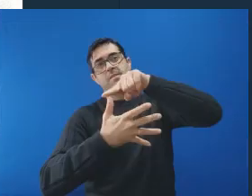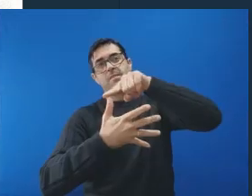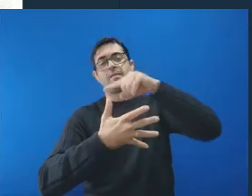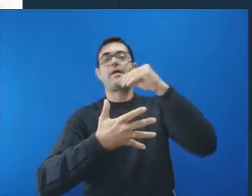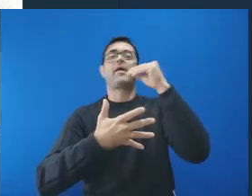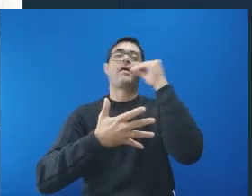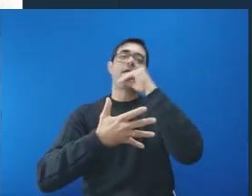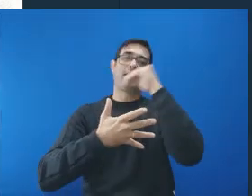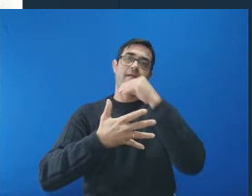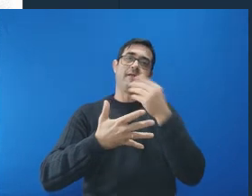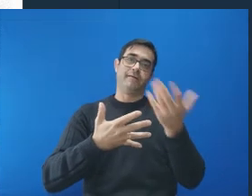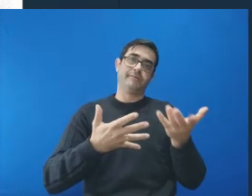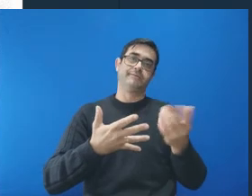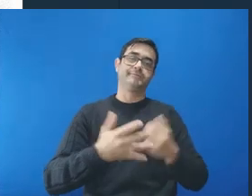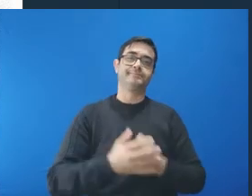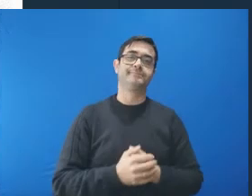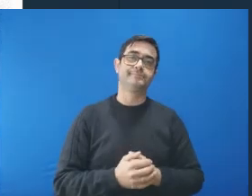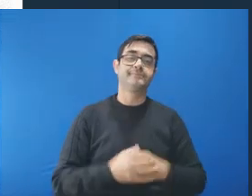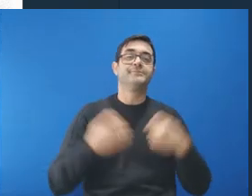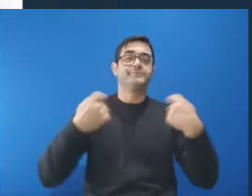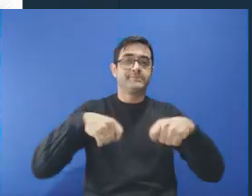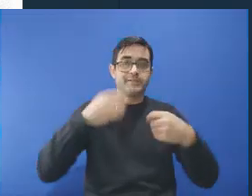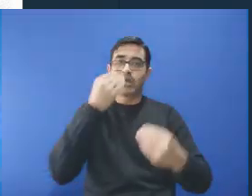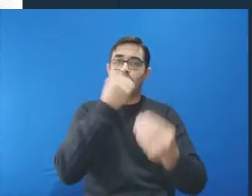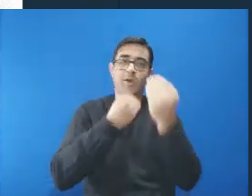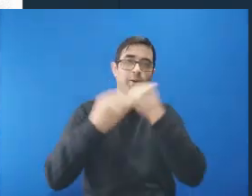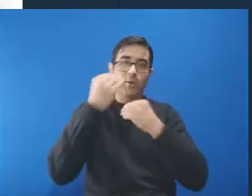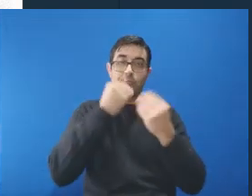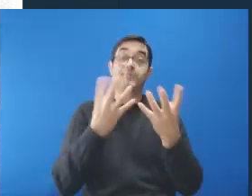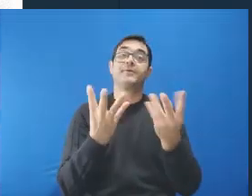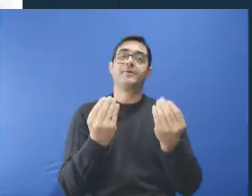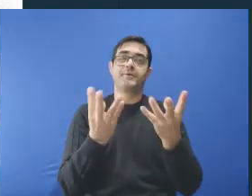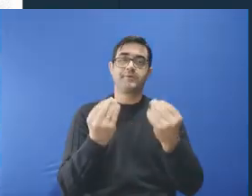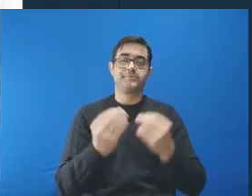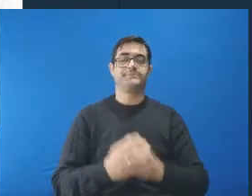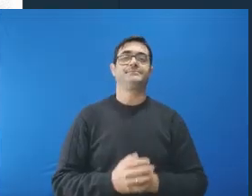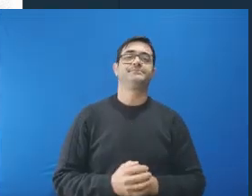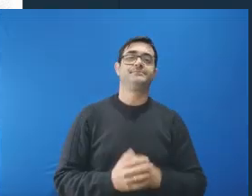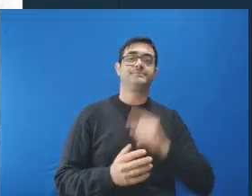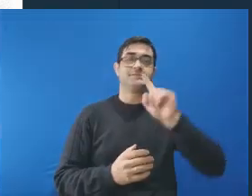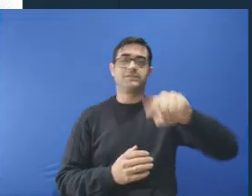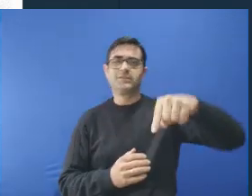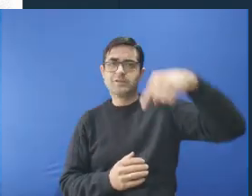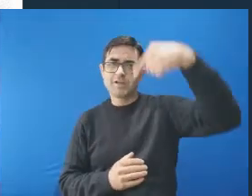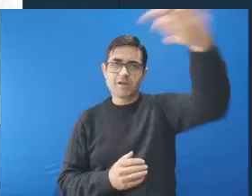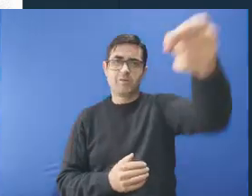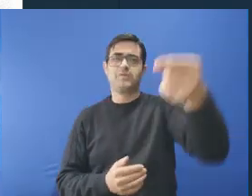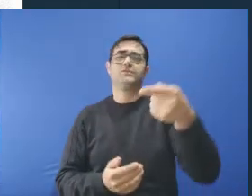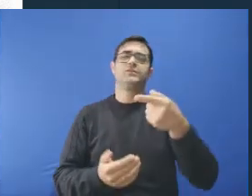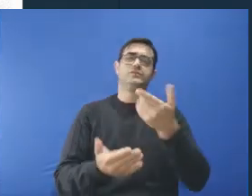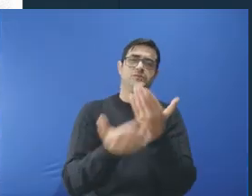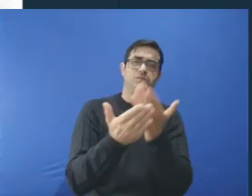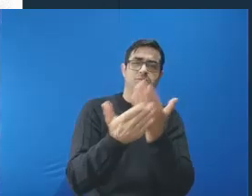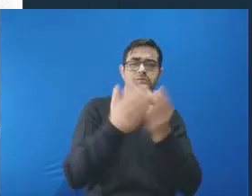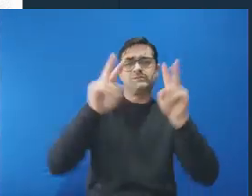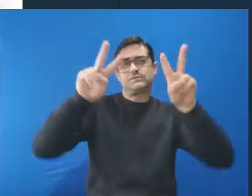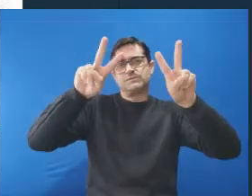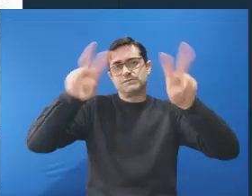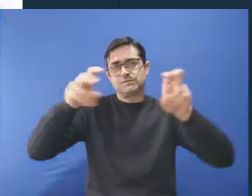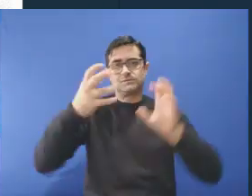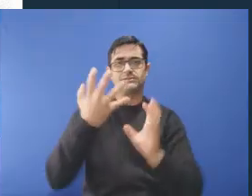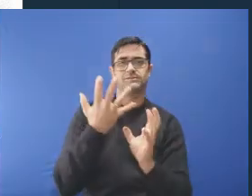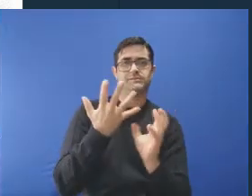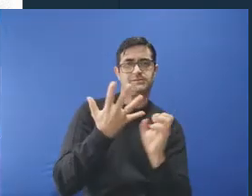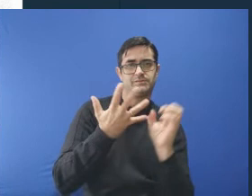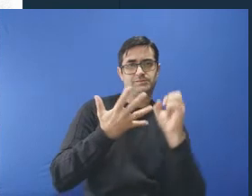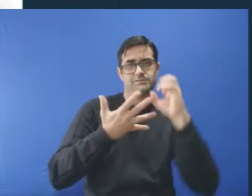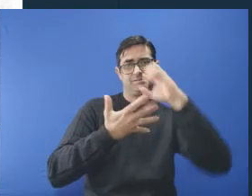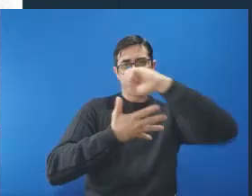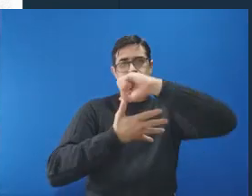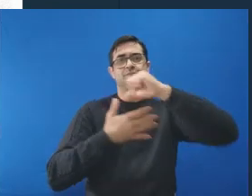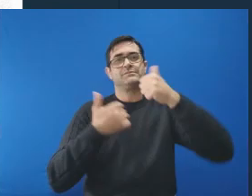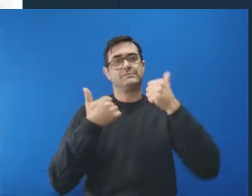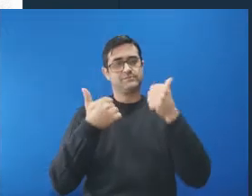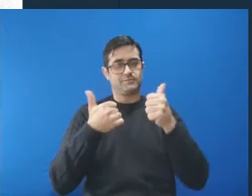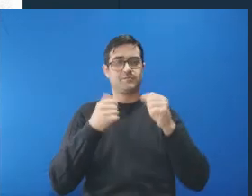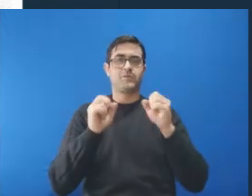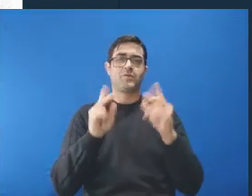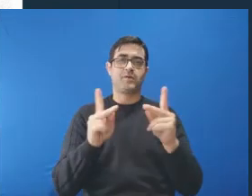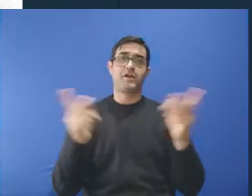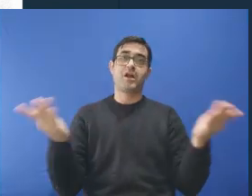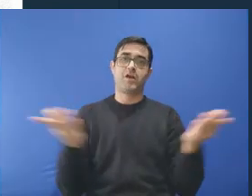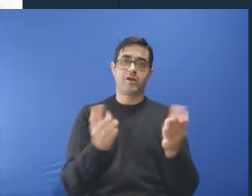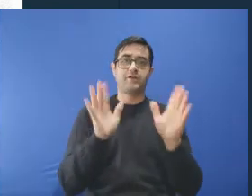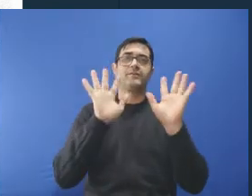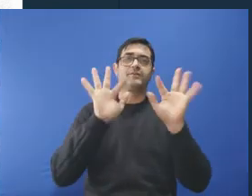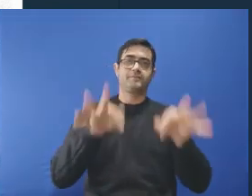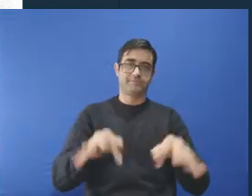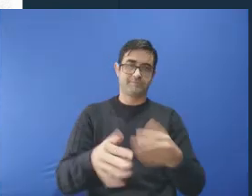nós voltaremos a falar desse assunto, voltaremos a tocar nesse ponto, mas para a aula de hoje é aqui que nós vamos encerrar.